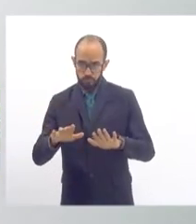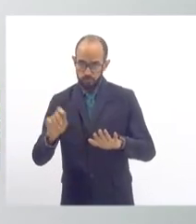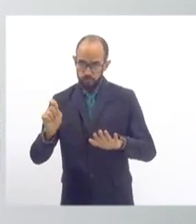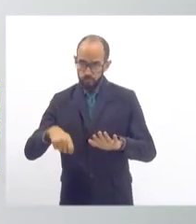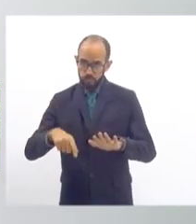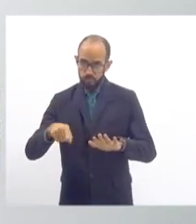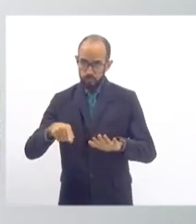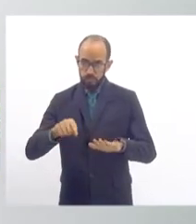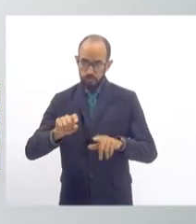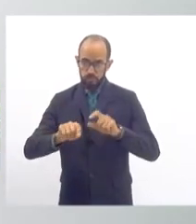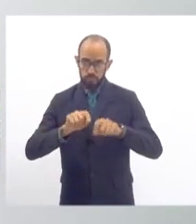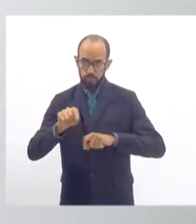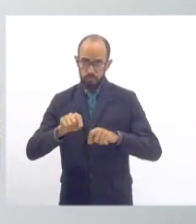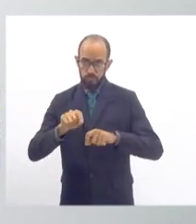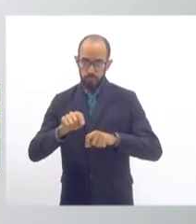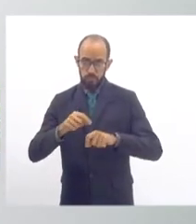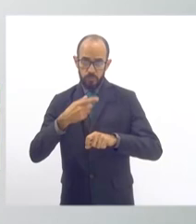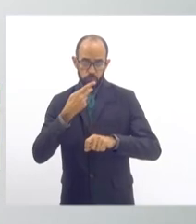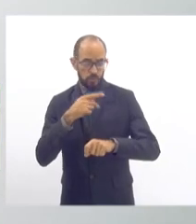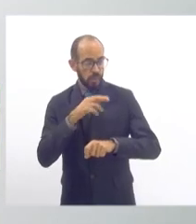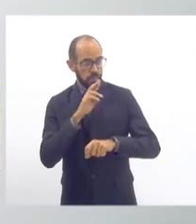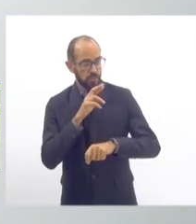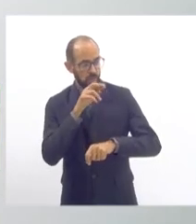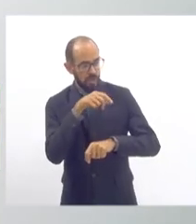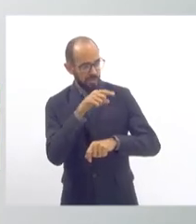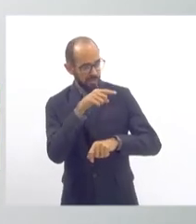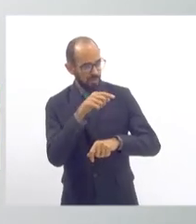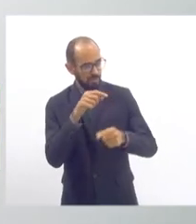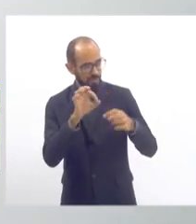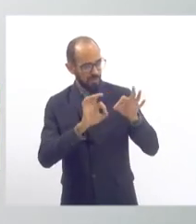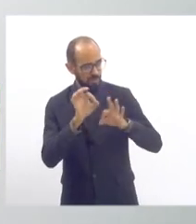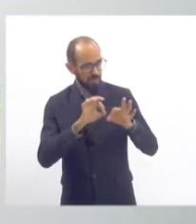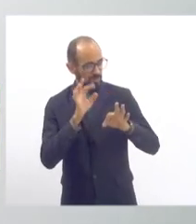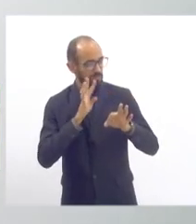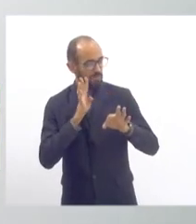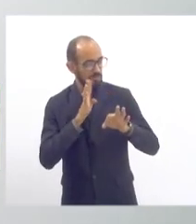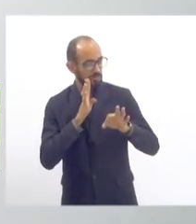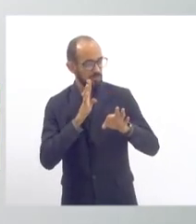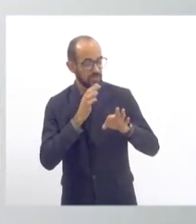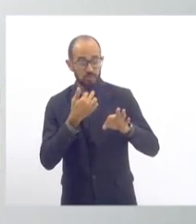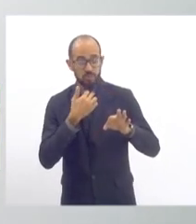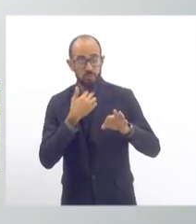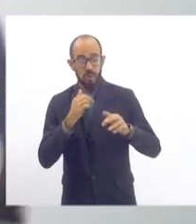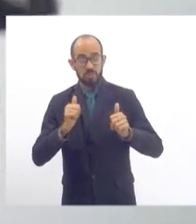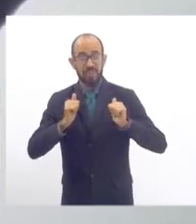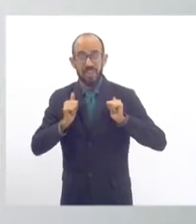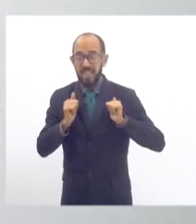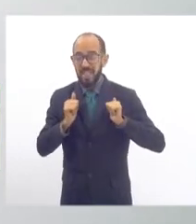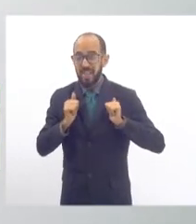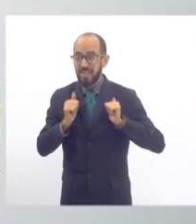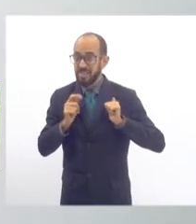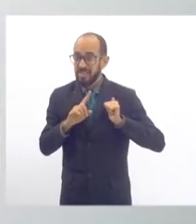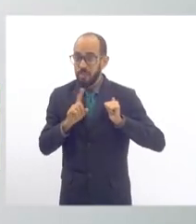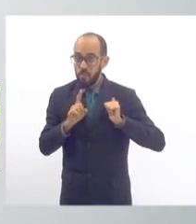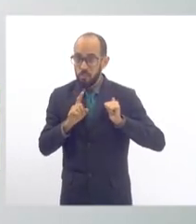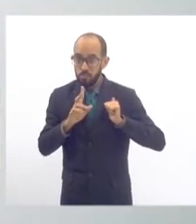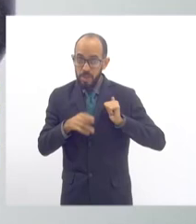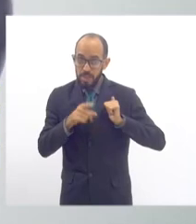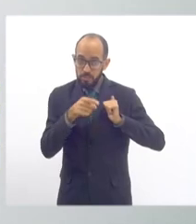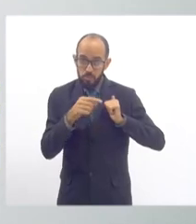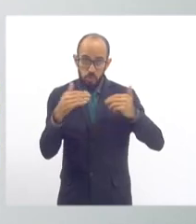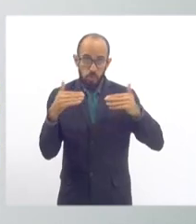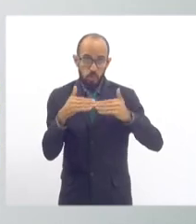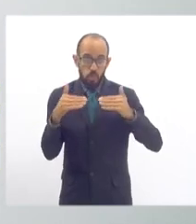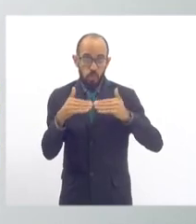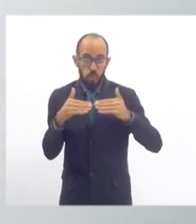meu íntimo eu falo assim, pô, mas eles têm tanta razão, porque o plano é legal, tal. Mas eu não fazer nada, isso eu não posso fazer. Ainda que eu achasse isso, tá? Ah,